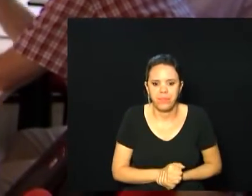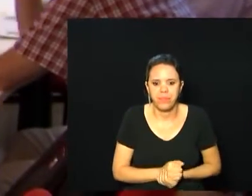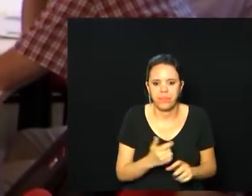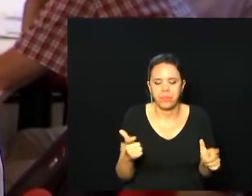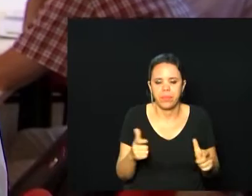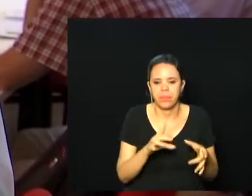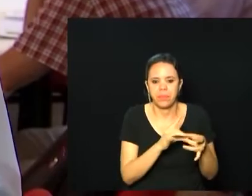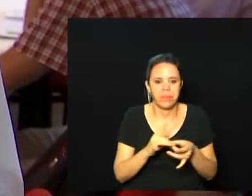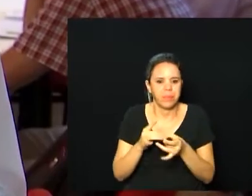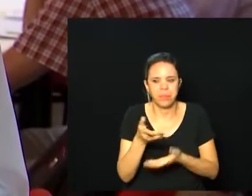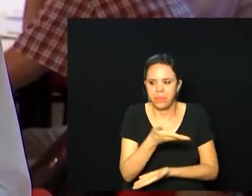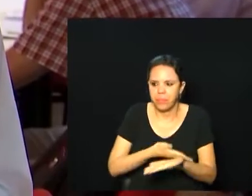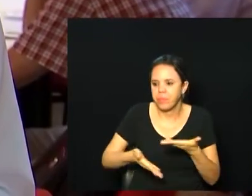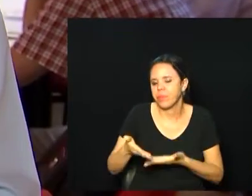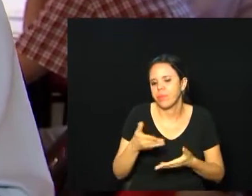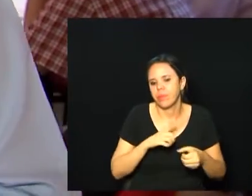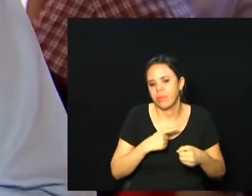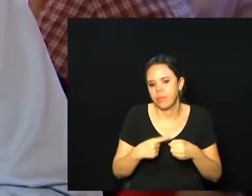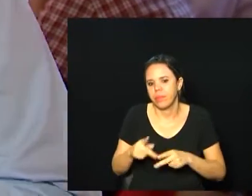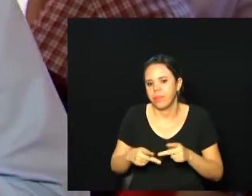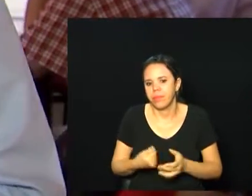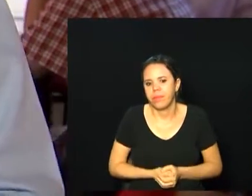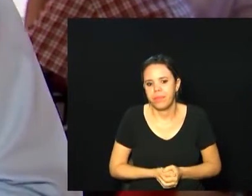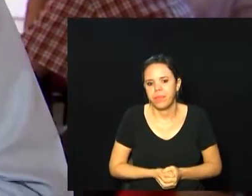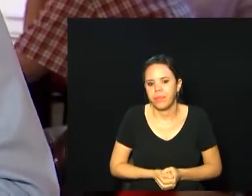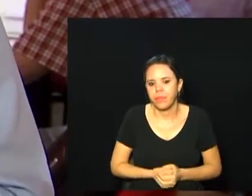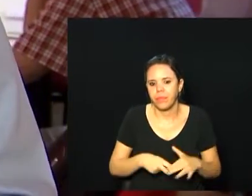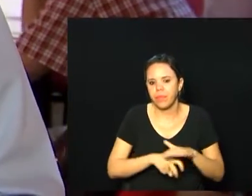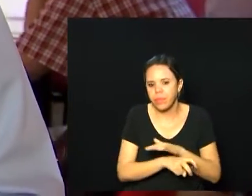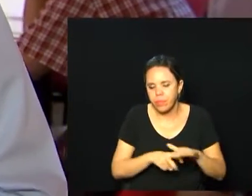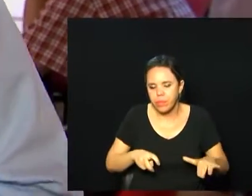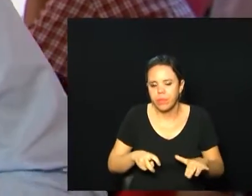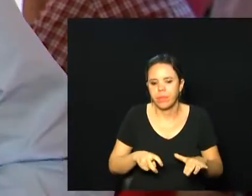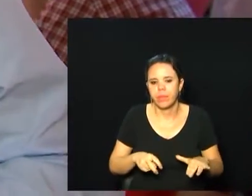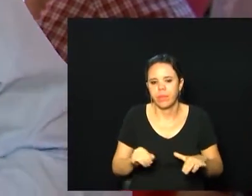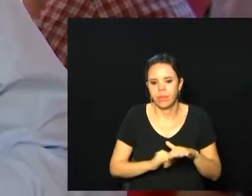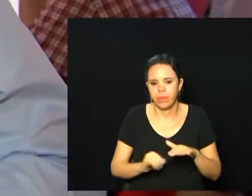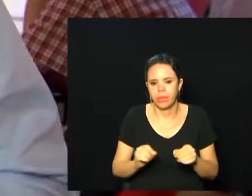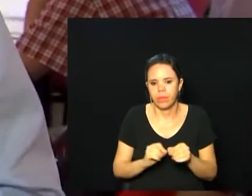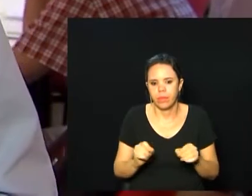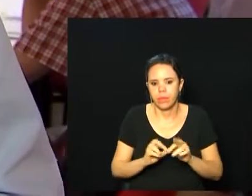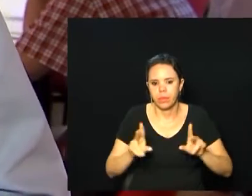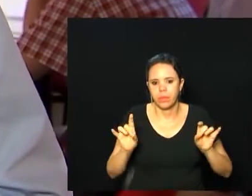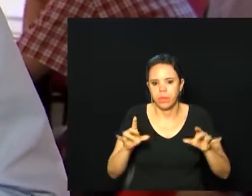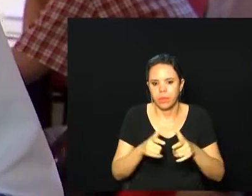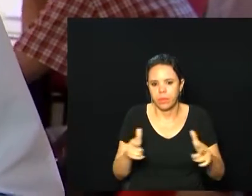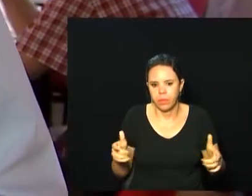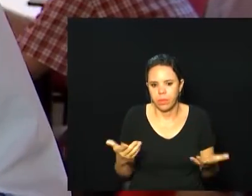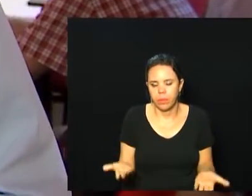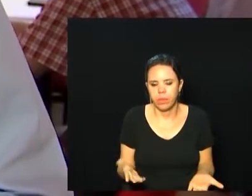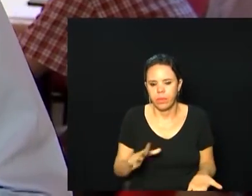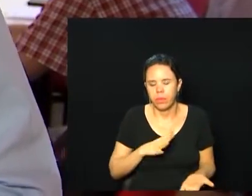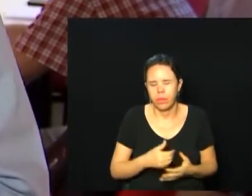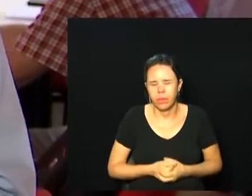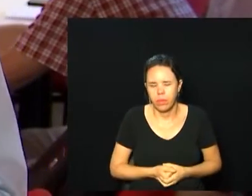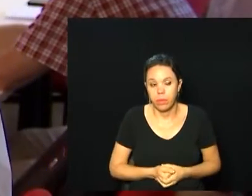grandes parceiros da municipalidade, né? Creches e entidades que estão fazendo uma diferença enorme para a nossa